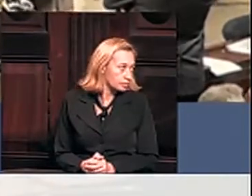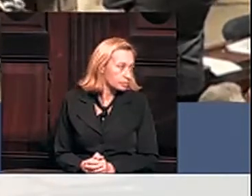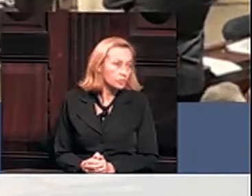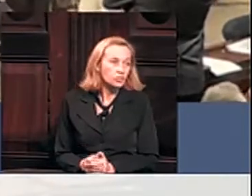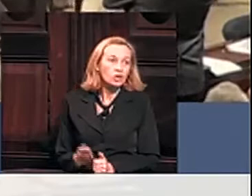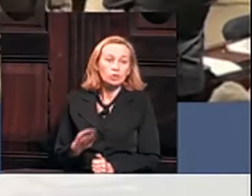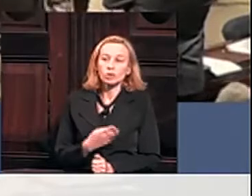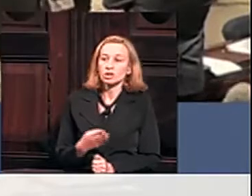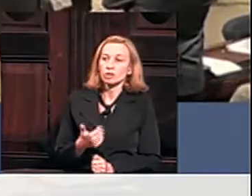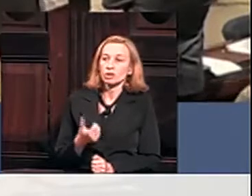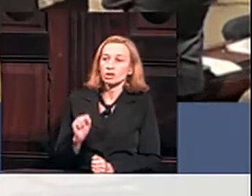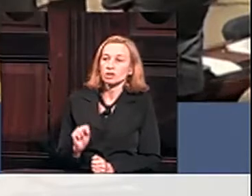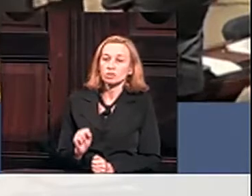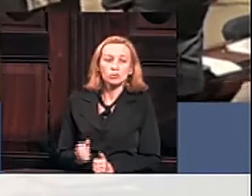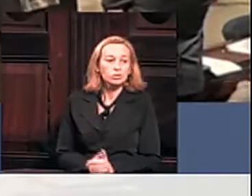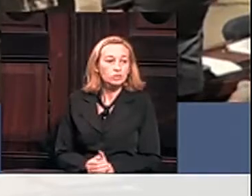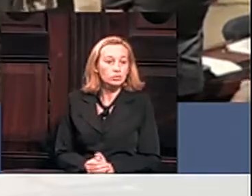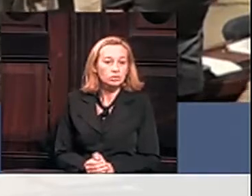44-18.